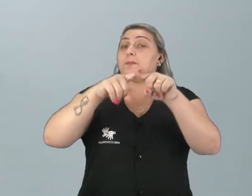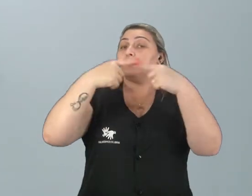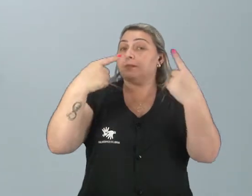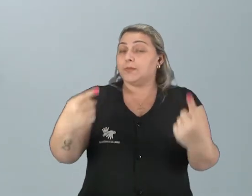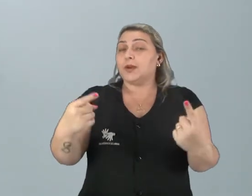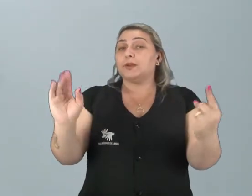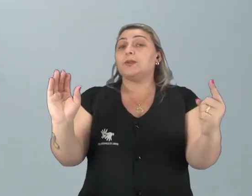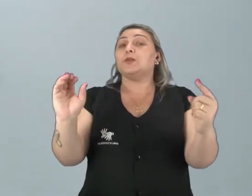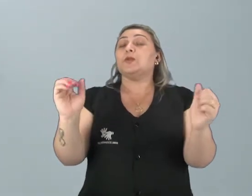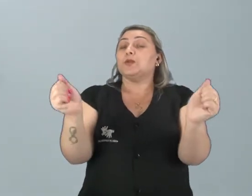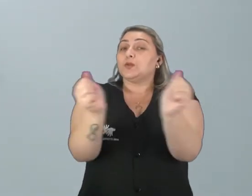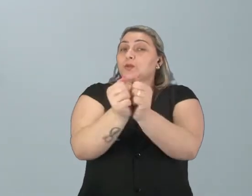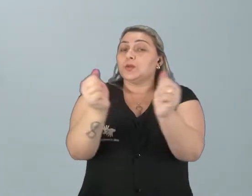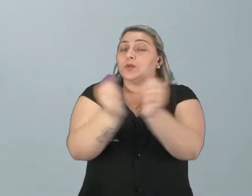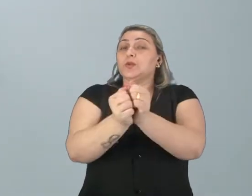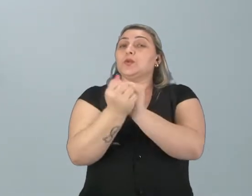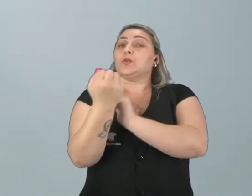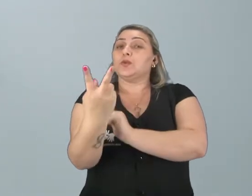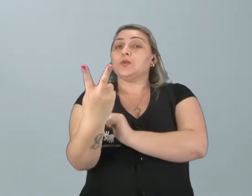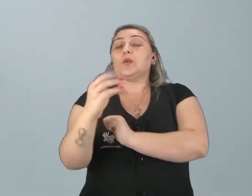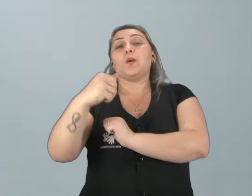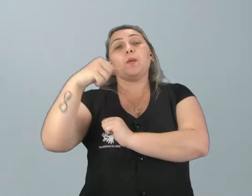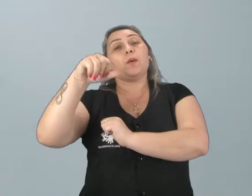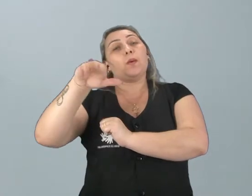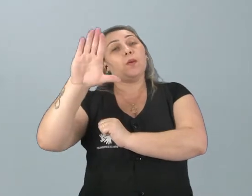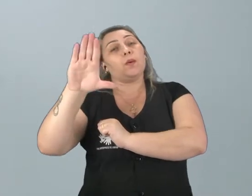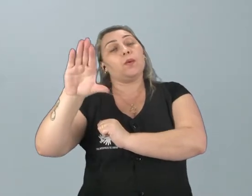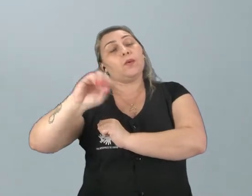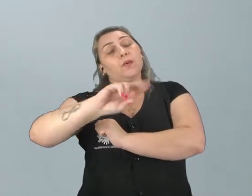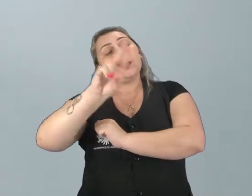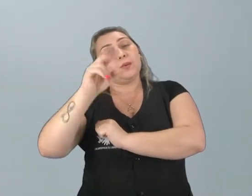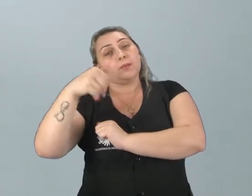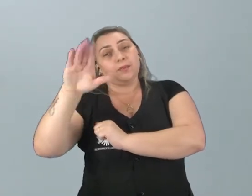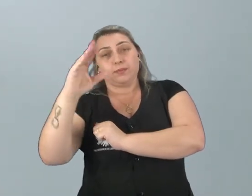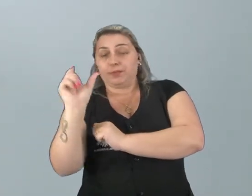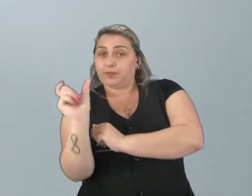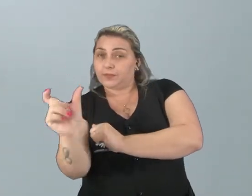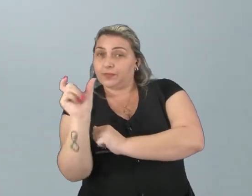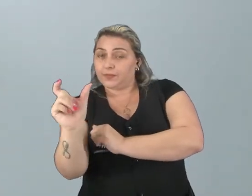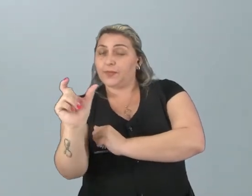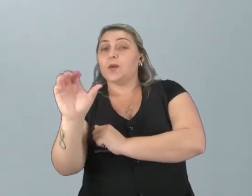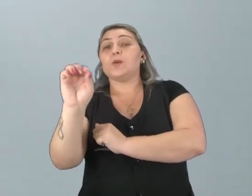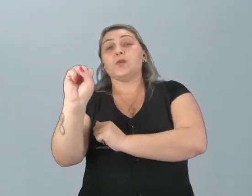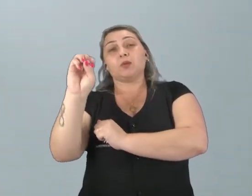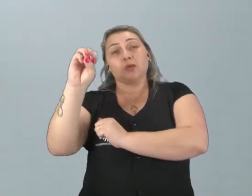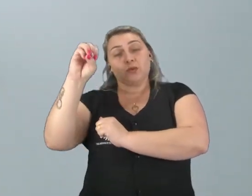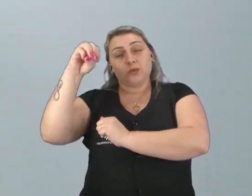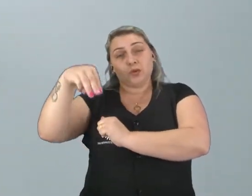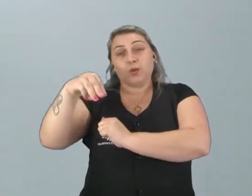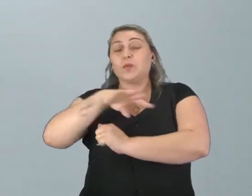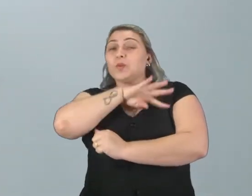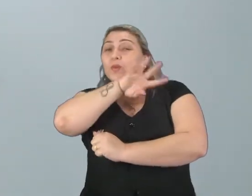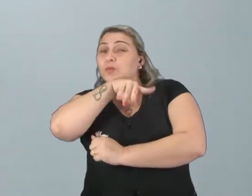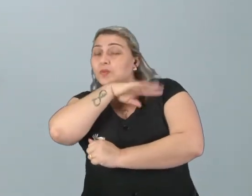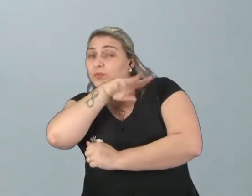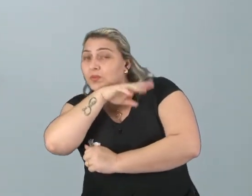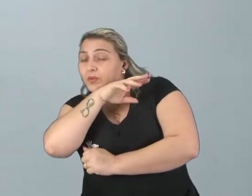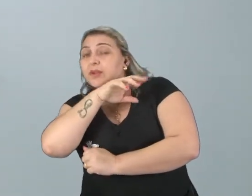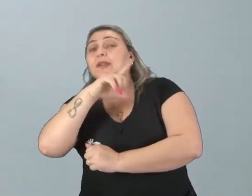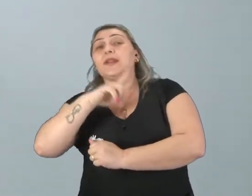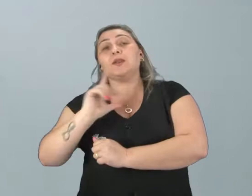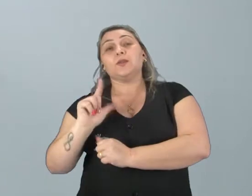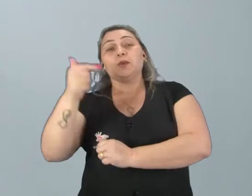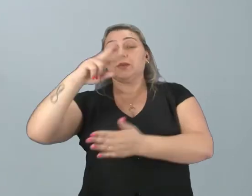quando une duas ou mais palavras, essas palavras elas produzem um som desagradável, gerando